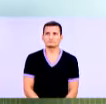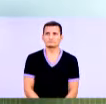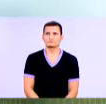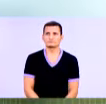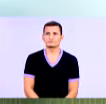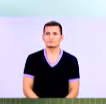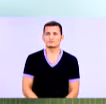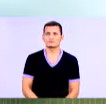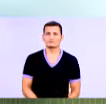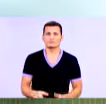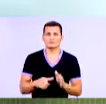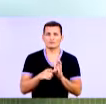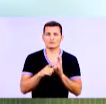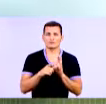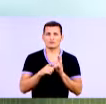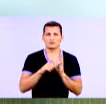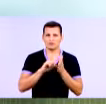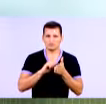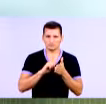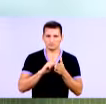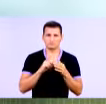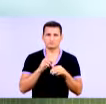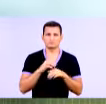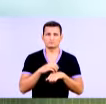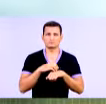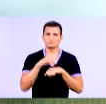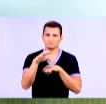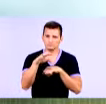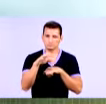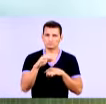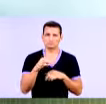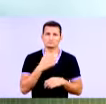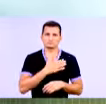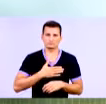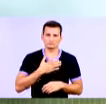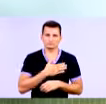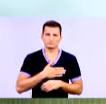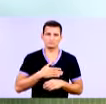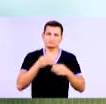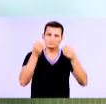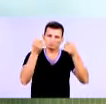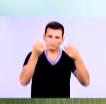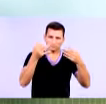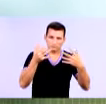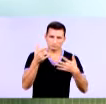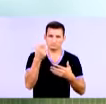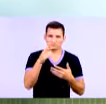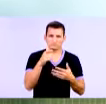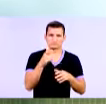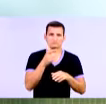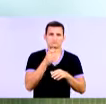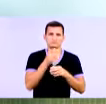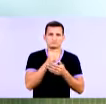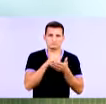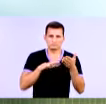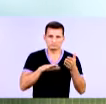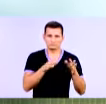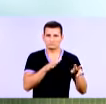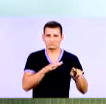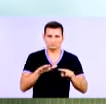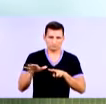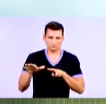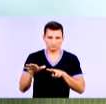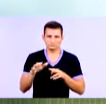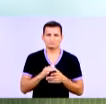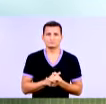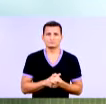de, antes da gente repassar, nós queremos falar novamente sobre a tarefa da semana, mas eu queria destacar dois aspectos, né?